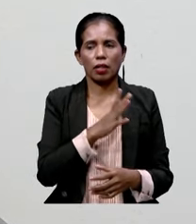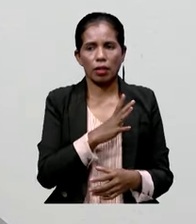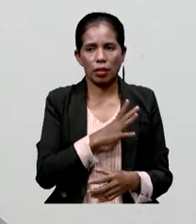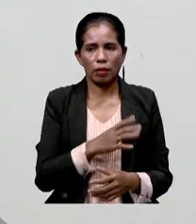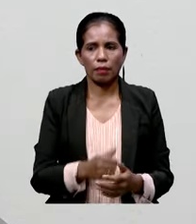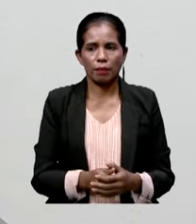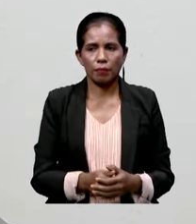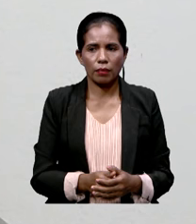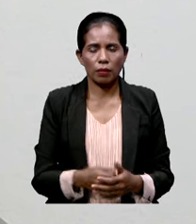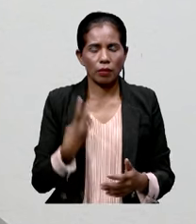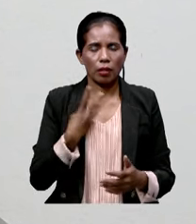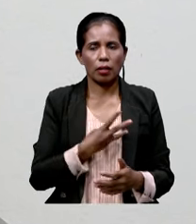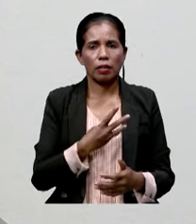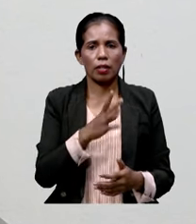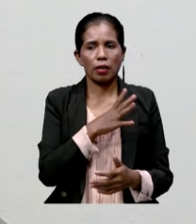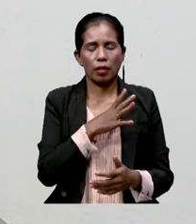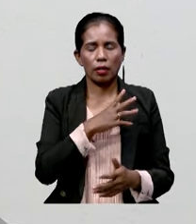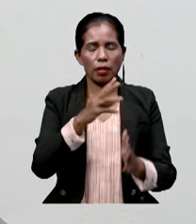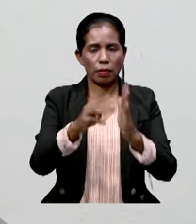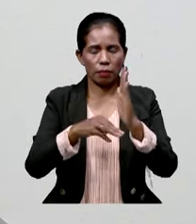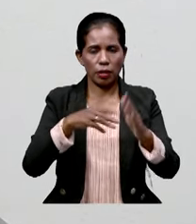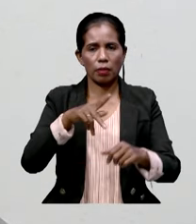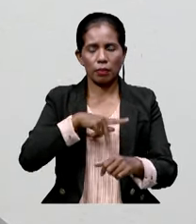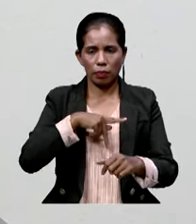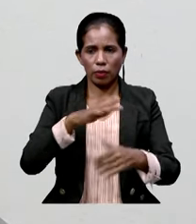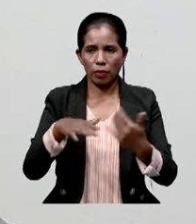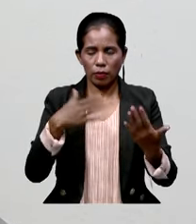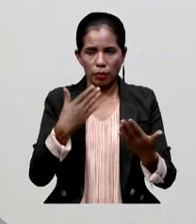nunemos iha medias privado sira